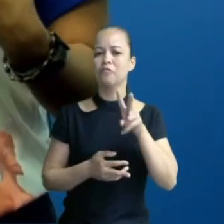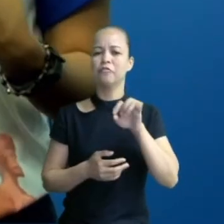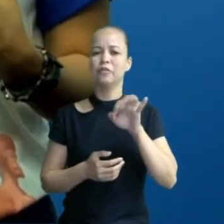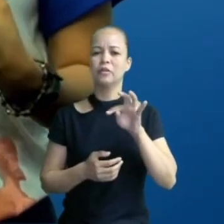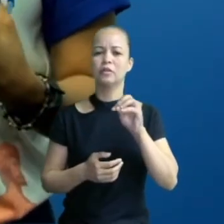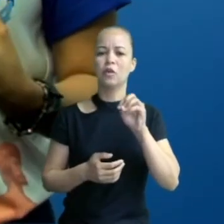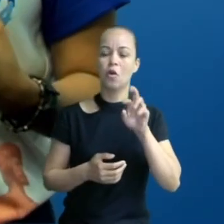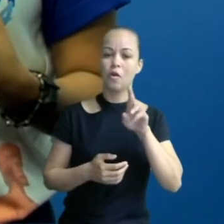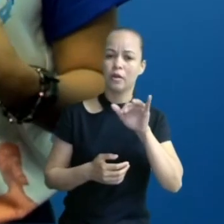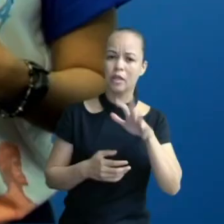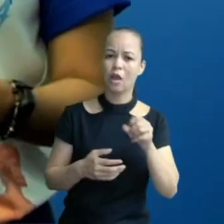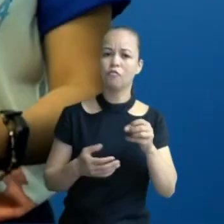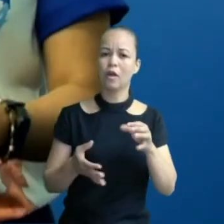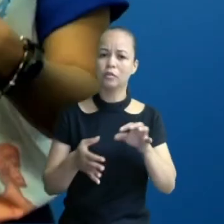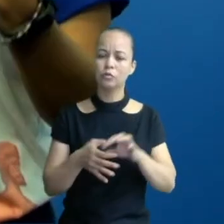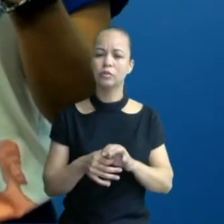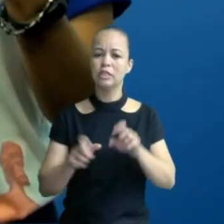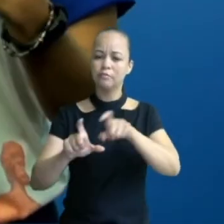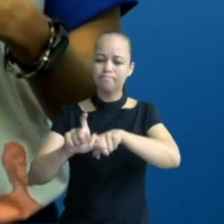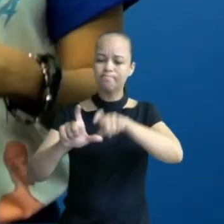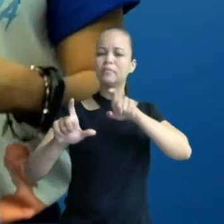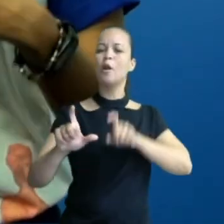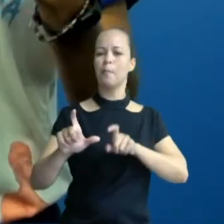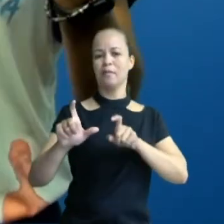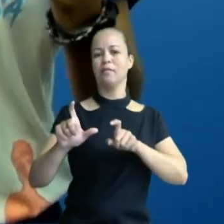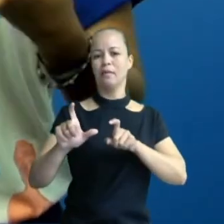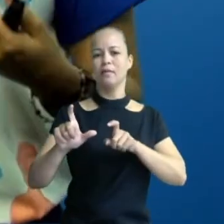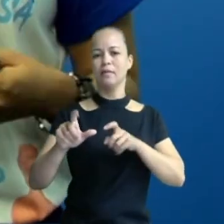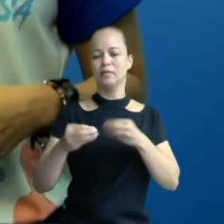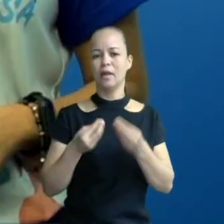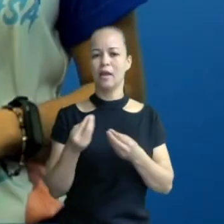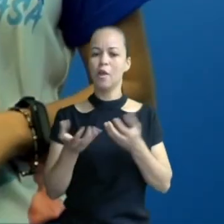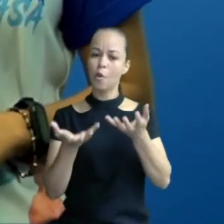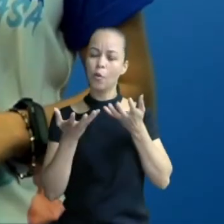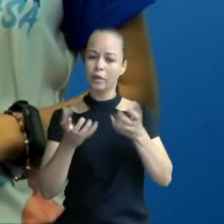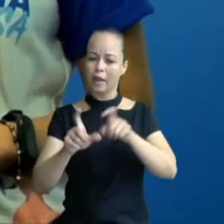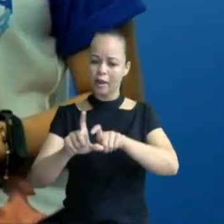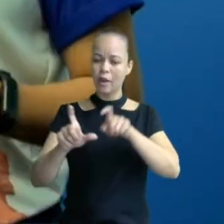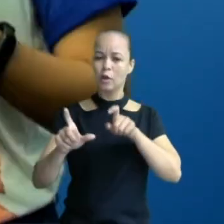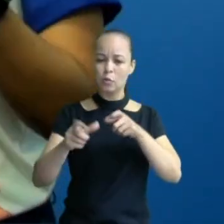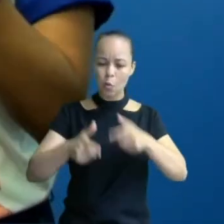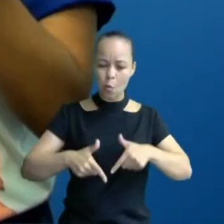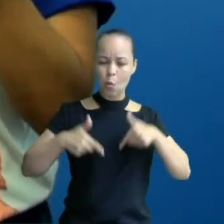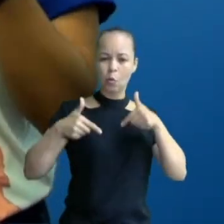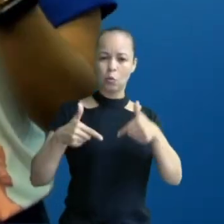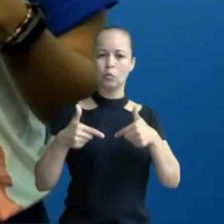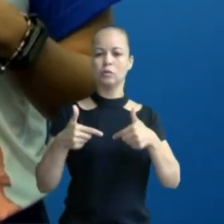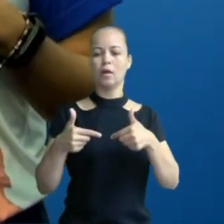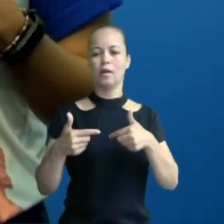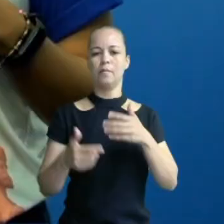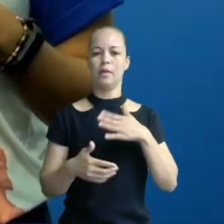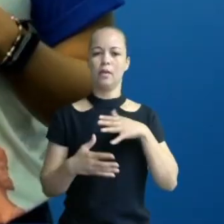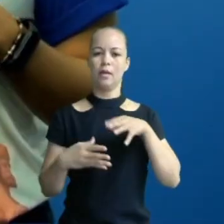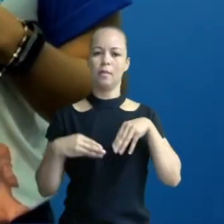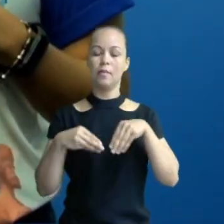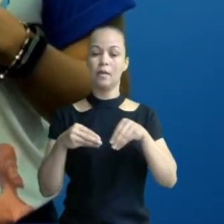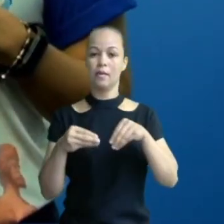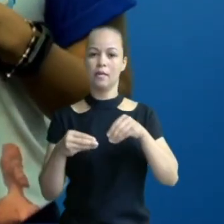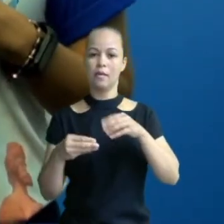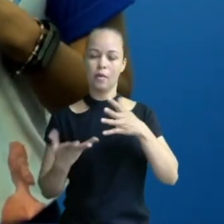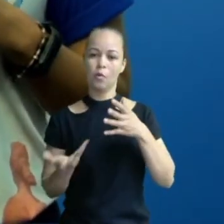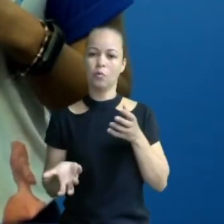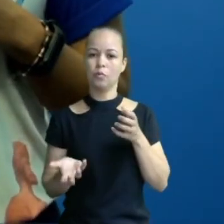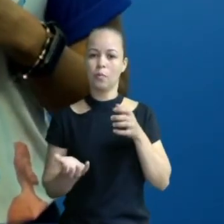de independência. De eu quero ser independente, eu quero lutar pela minha terra. Essa foi, né,